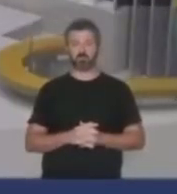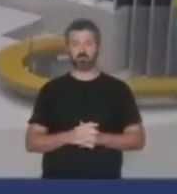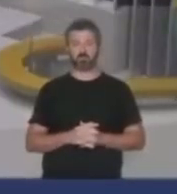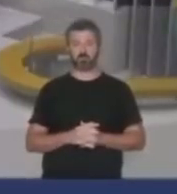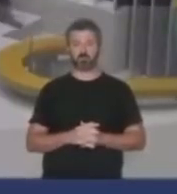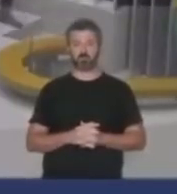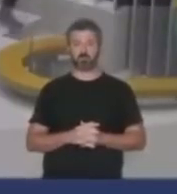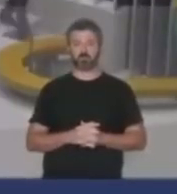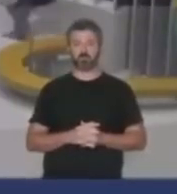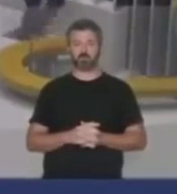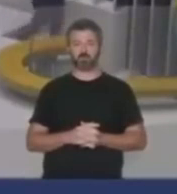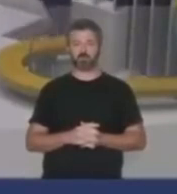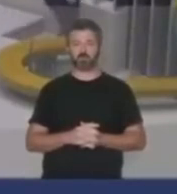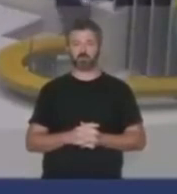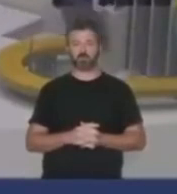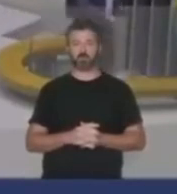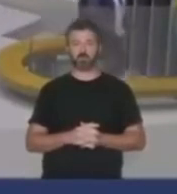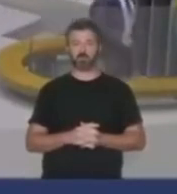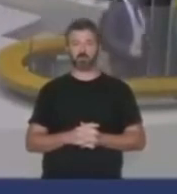Presidente.